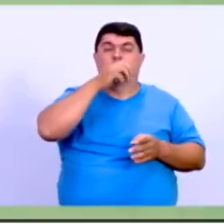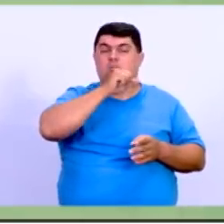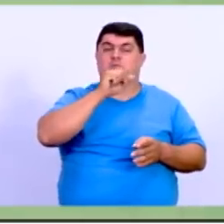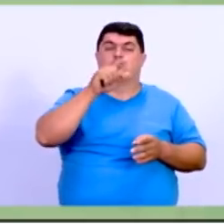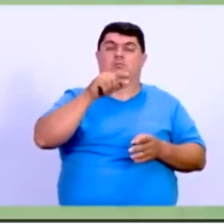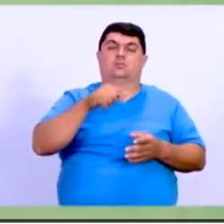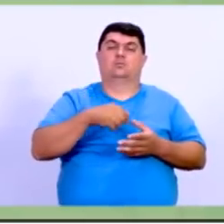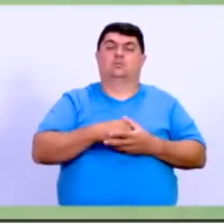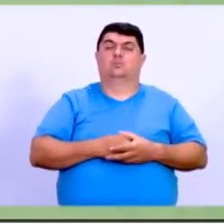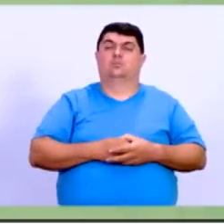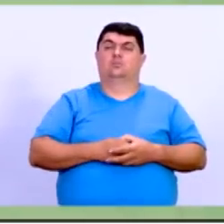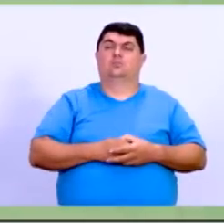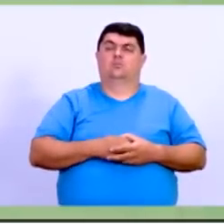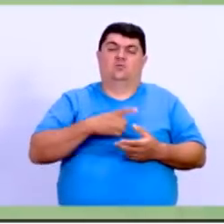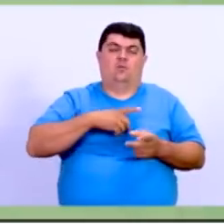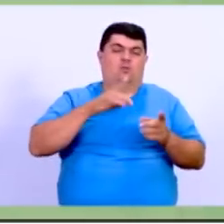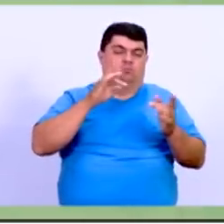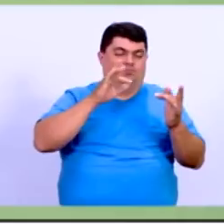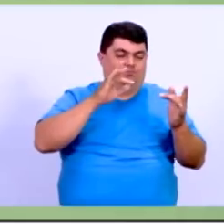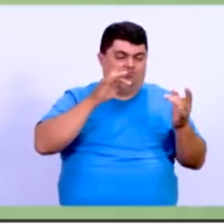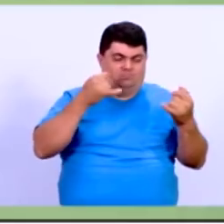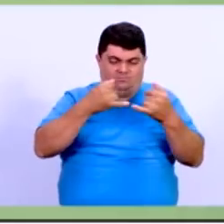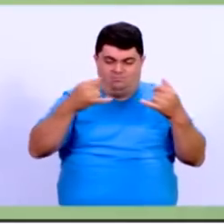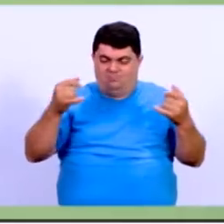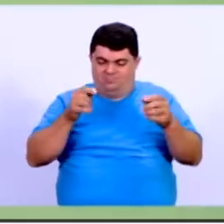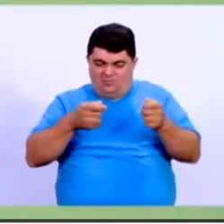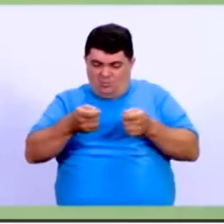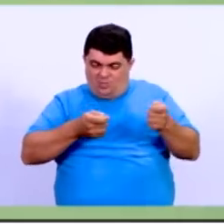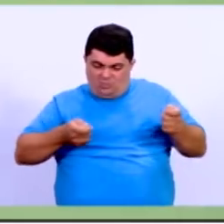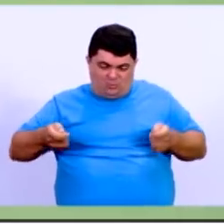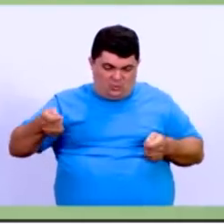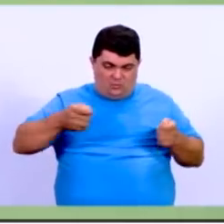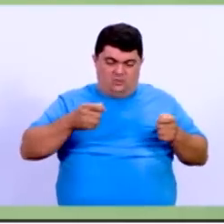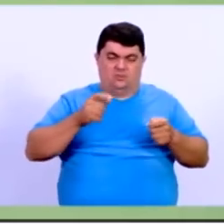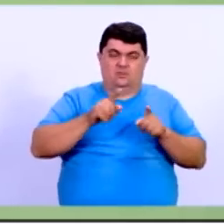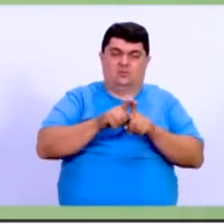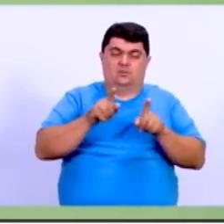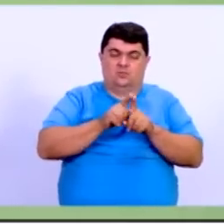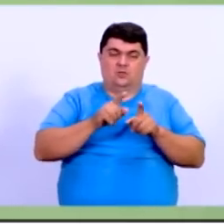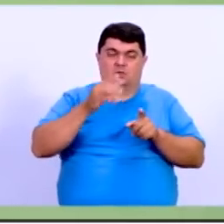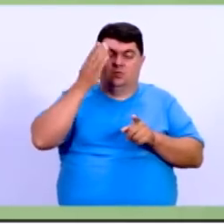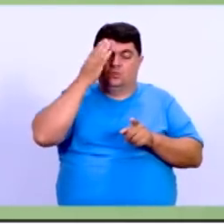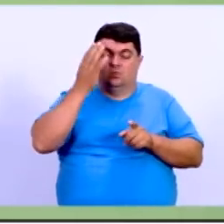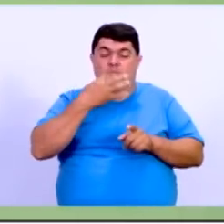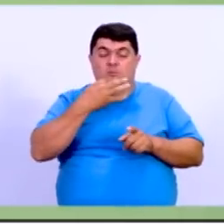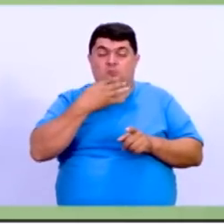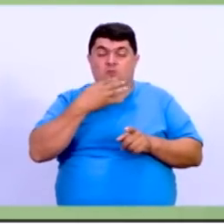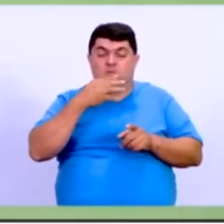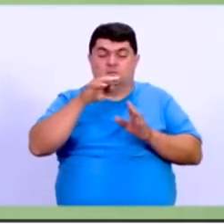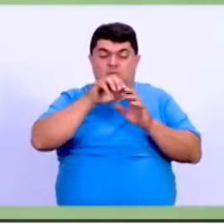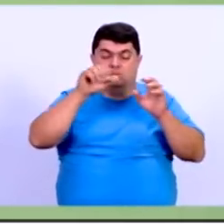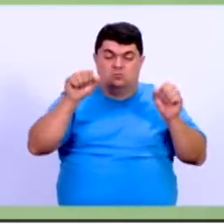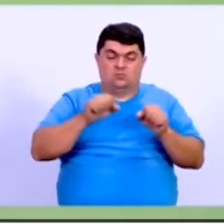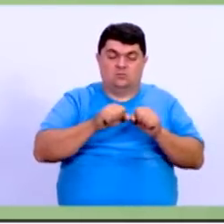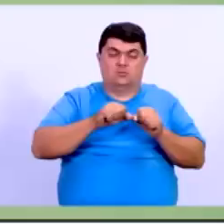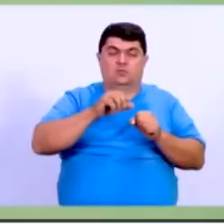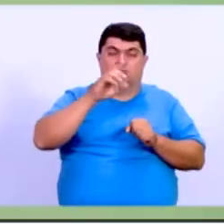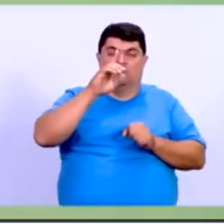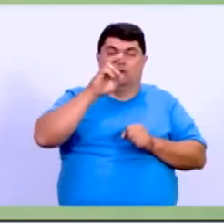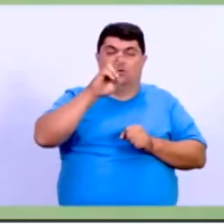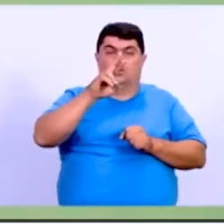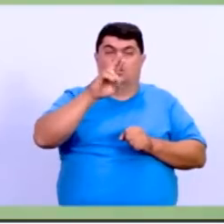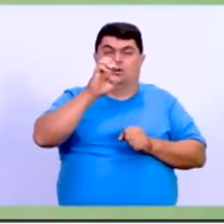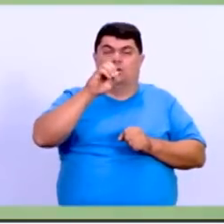rede, né? Você vai conectar vários cabos ali, por exemplo. Possuir um sistema de redundância com relação a hardware e a